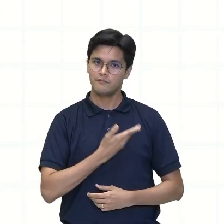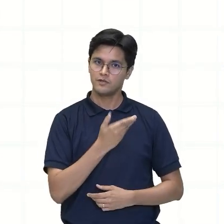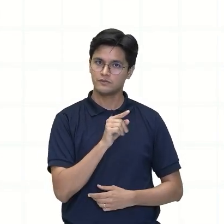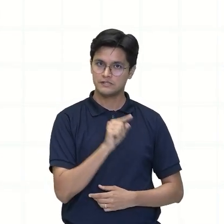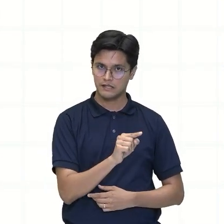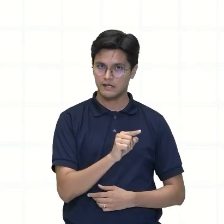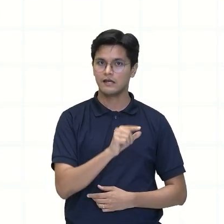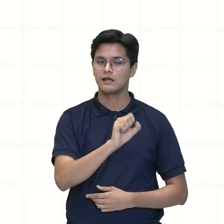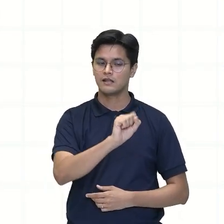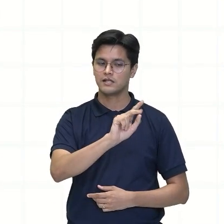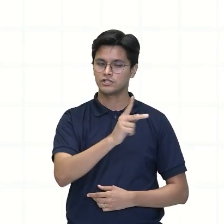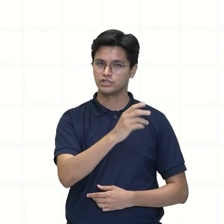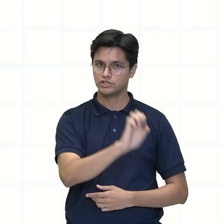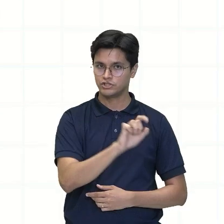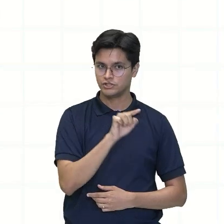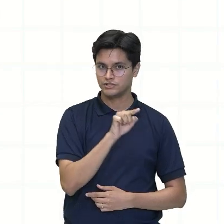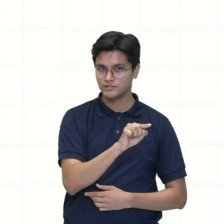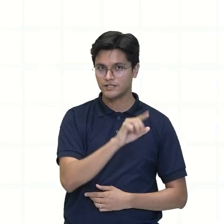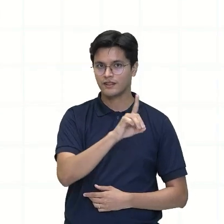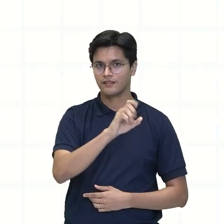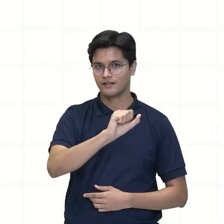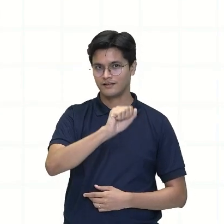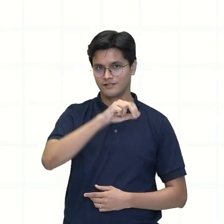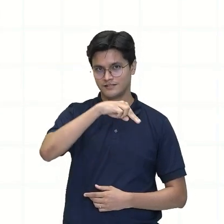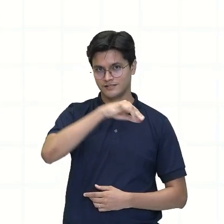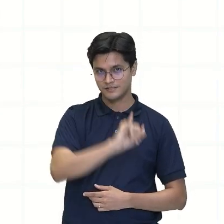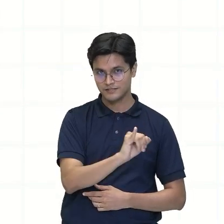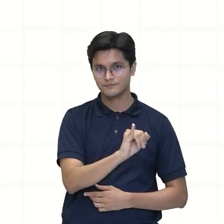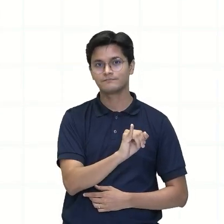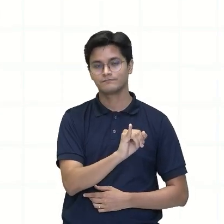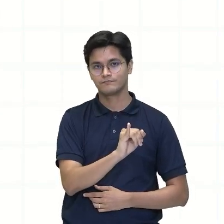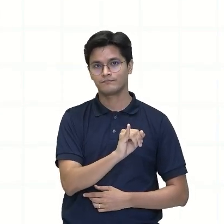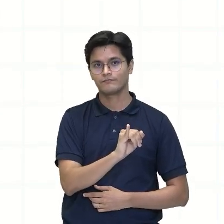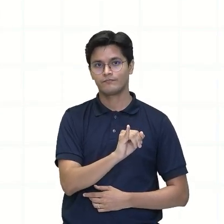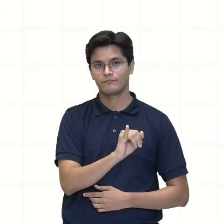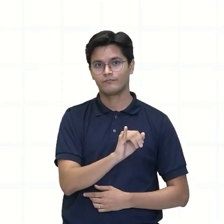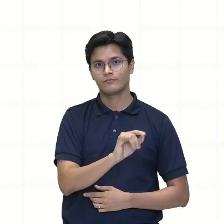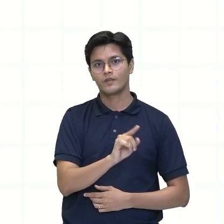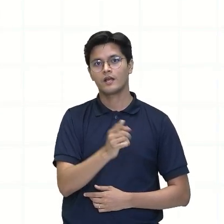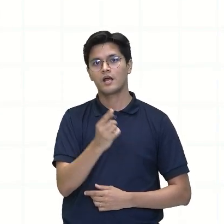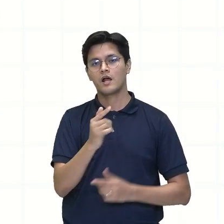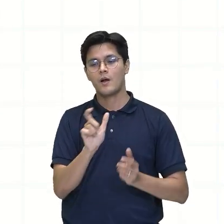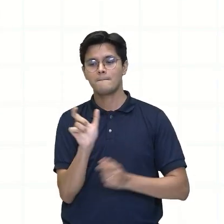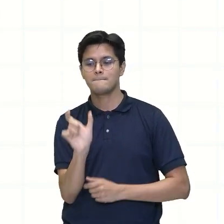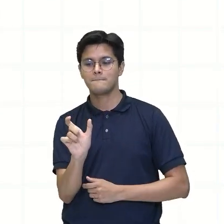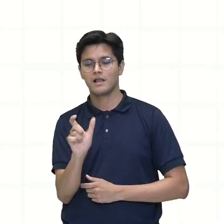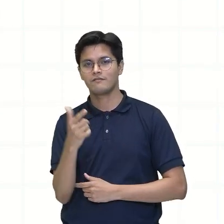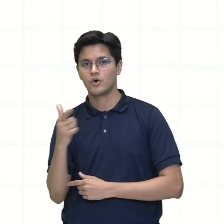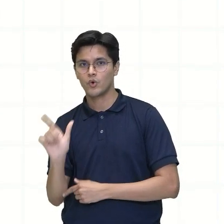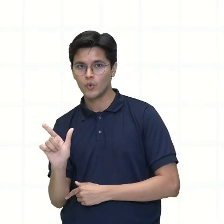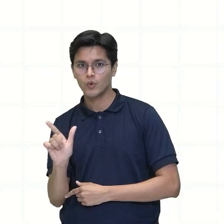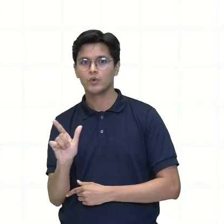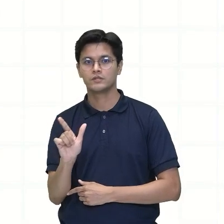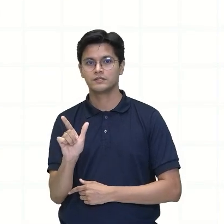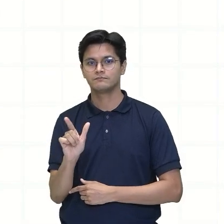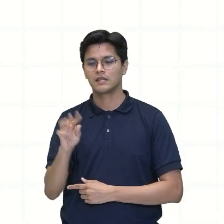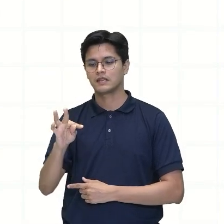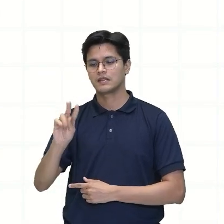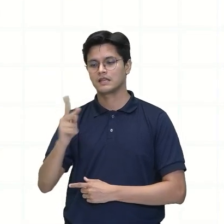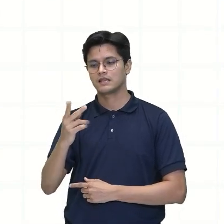Eles são estudantes, porque agora eu tô falando dos amigos dela, né? They are students too. Eles também são